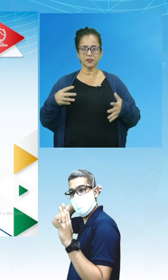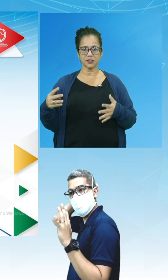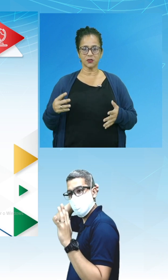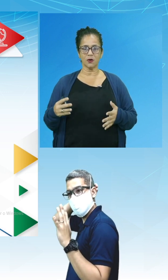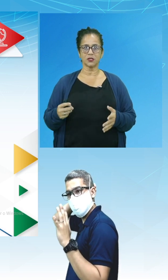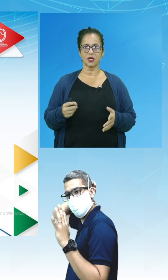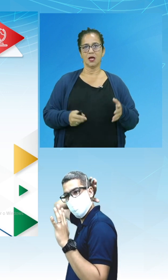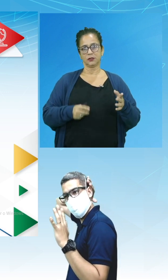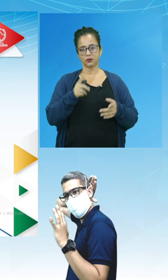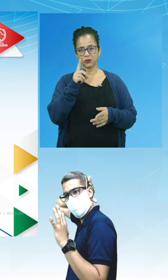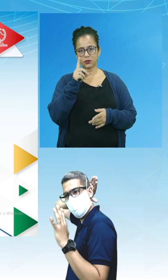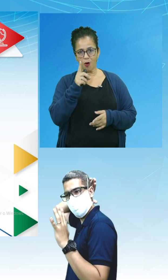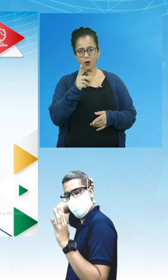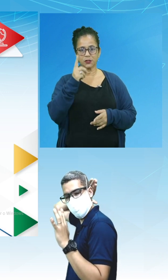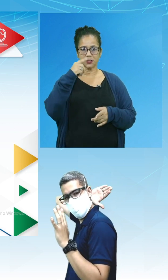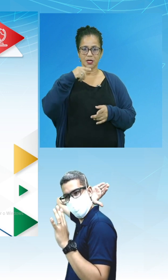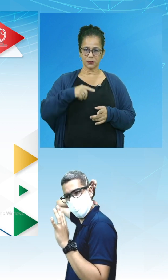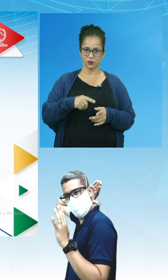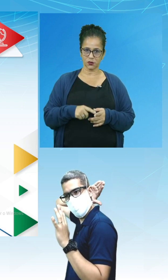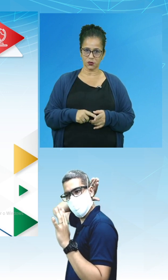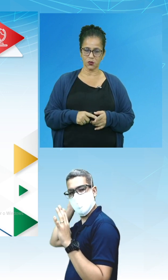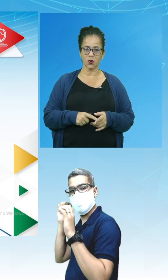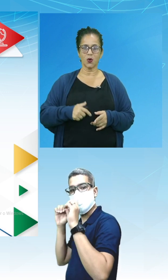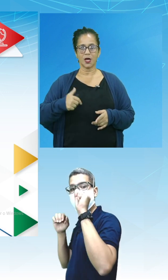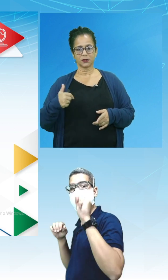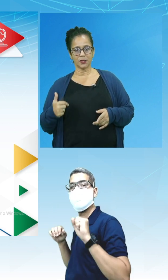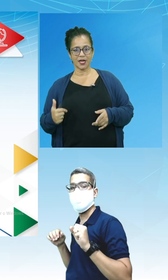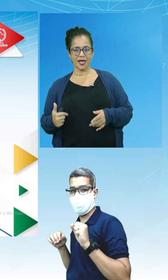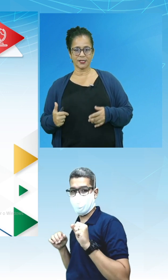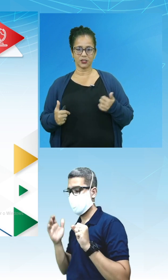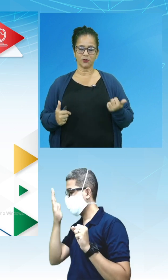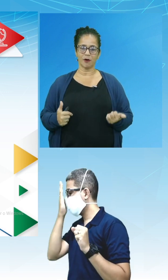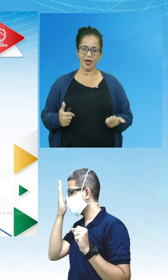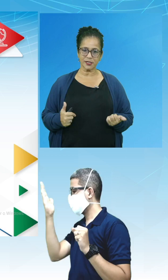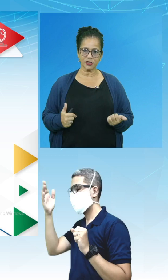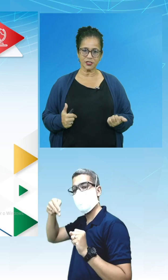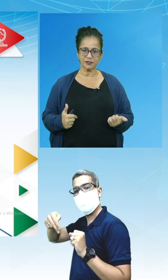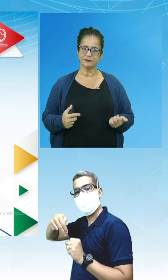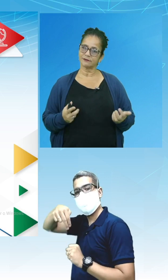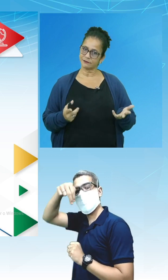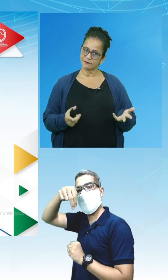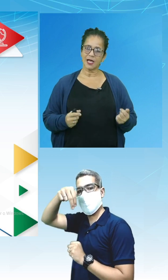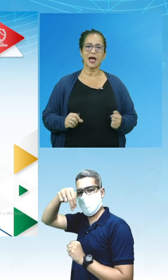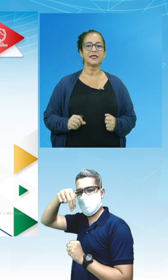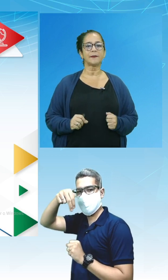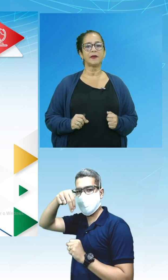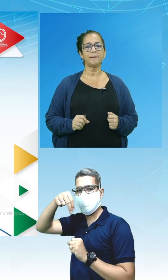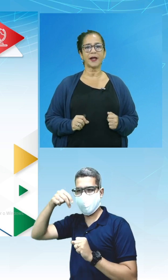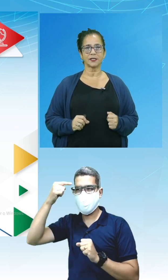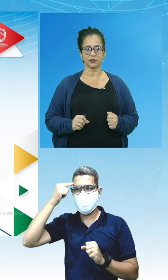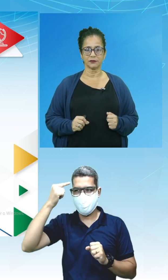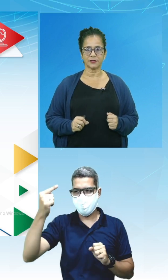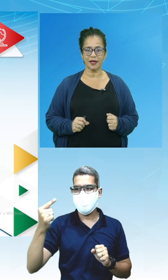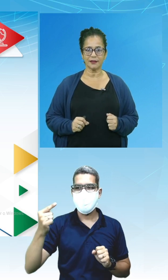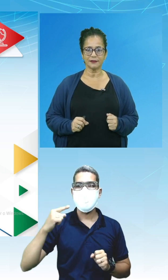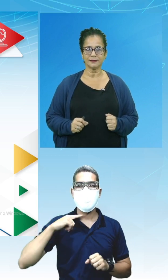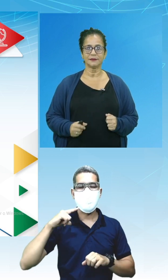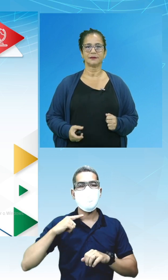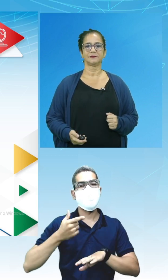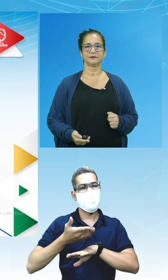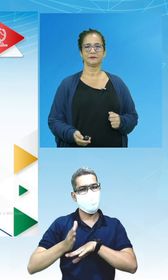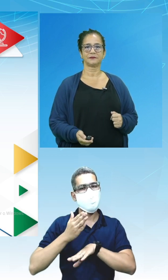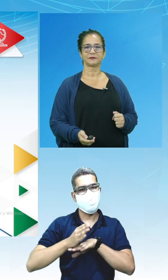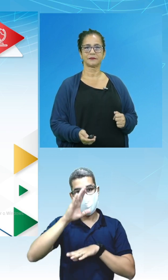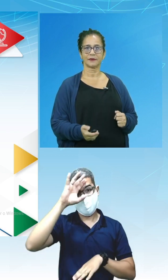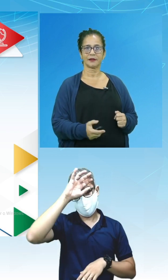as posições do norte, do sul, do leste e do oeste. Aí tá bem prático, não tá?